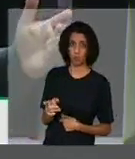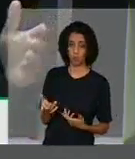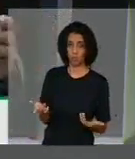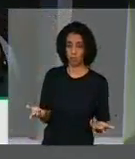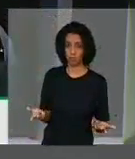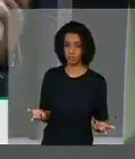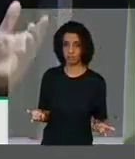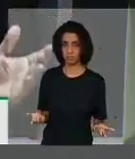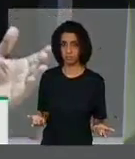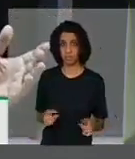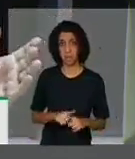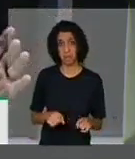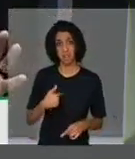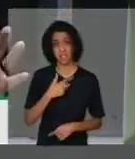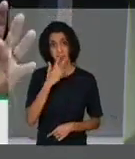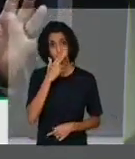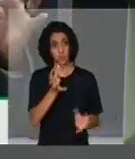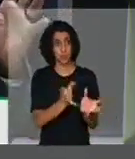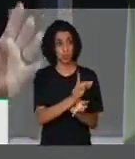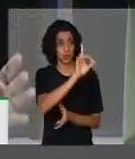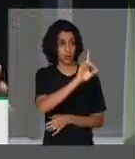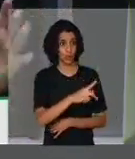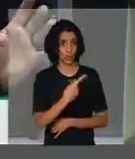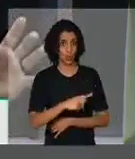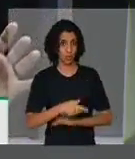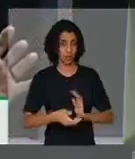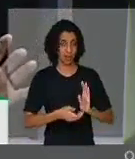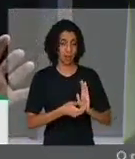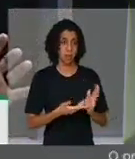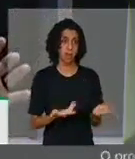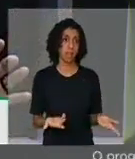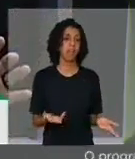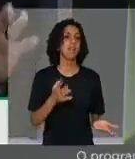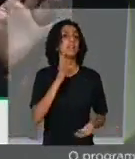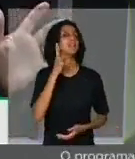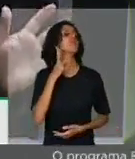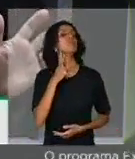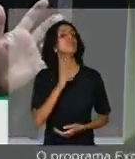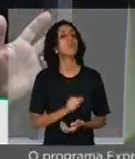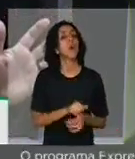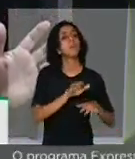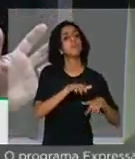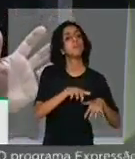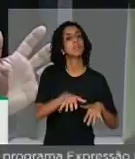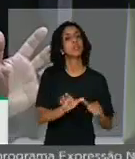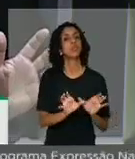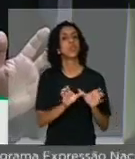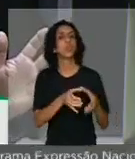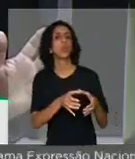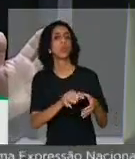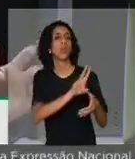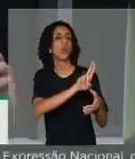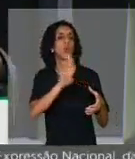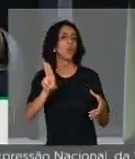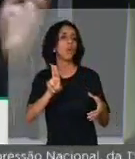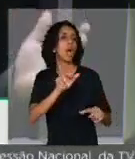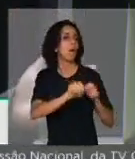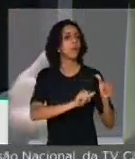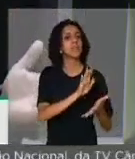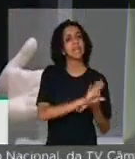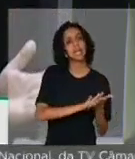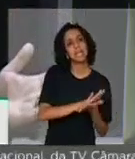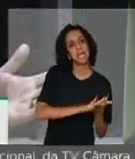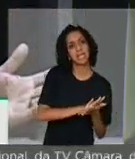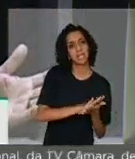que a mesa diretora da casa resolveu desfilar no Nem Muda Nem Sai de Cima, que é